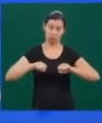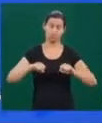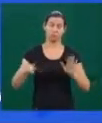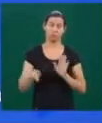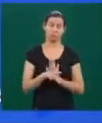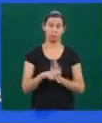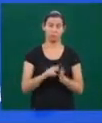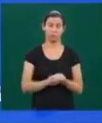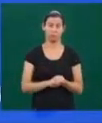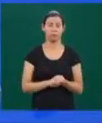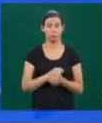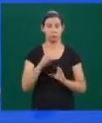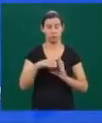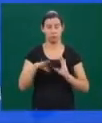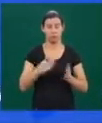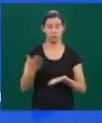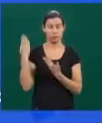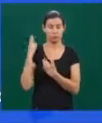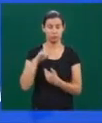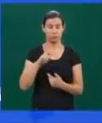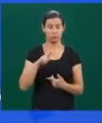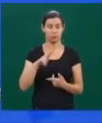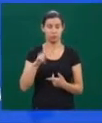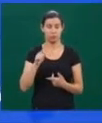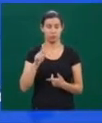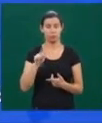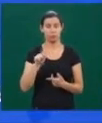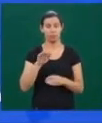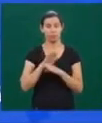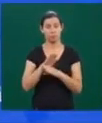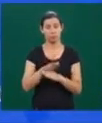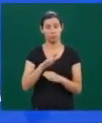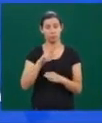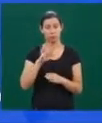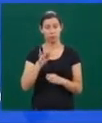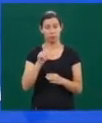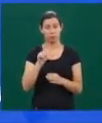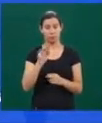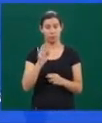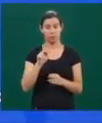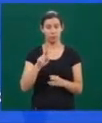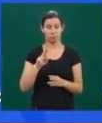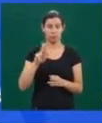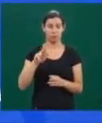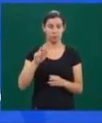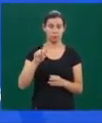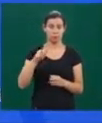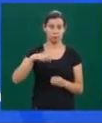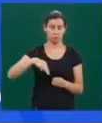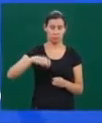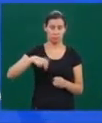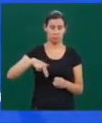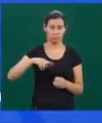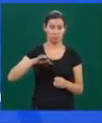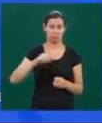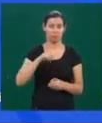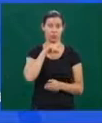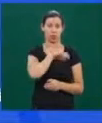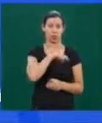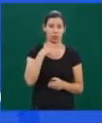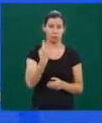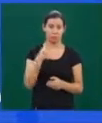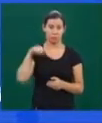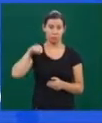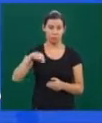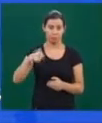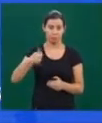ludmilaribeiro@fundacaocdl.org.br. Vaga para auxiliar de faturamento. O salário é de R$ 1.171, mais ajuda de custo, além de cartão alimentação e